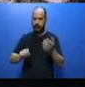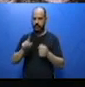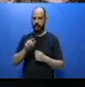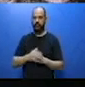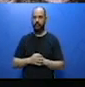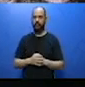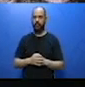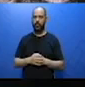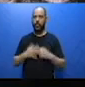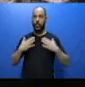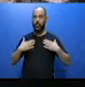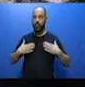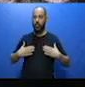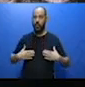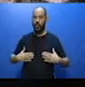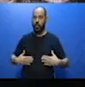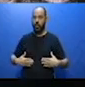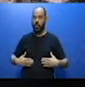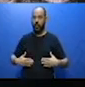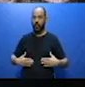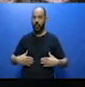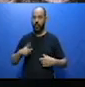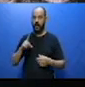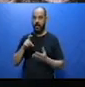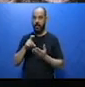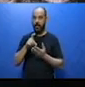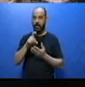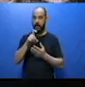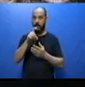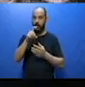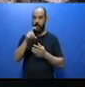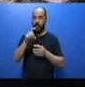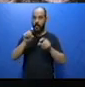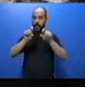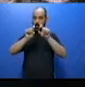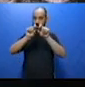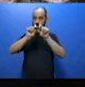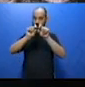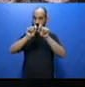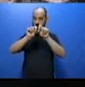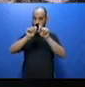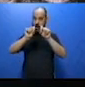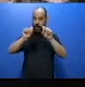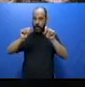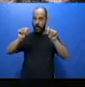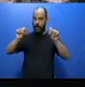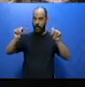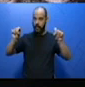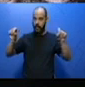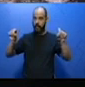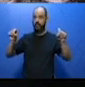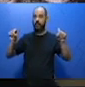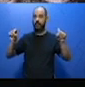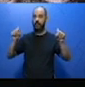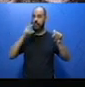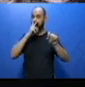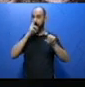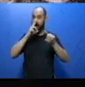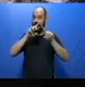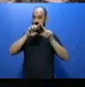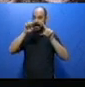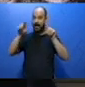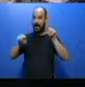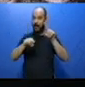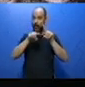O corpo da minhoca é alongado e cilíndrico, significa redondo.